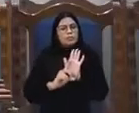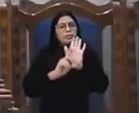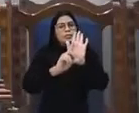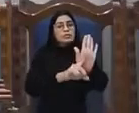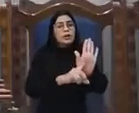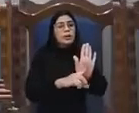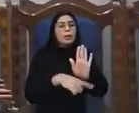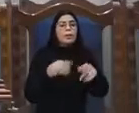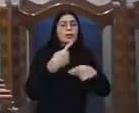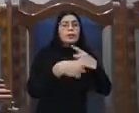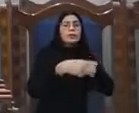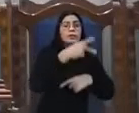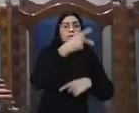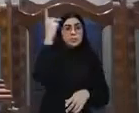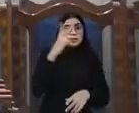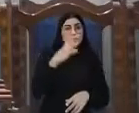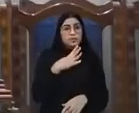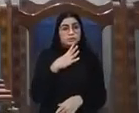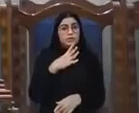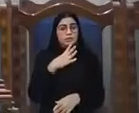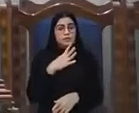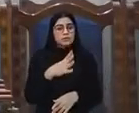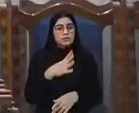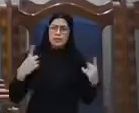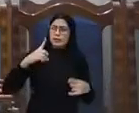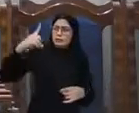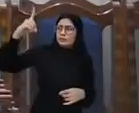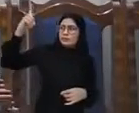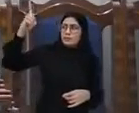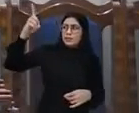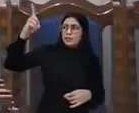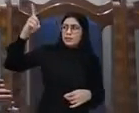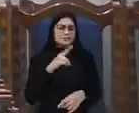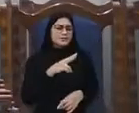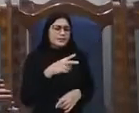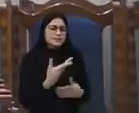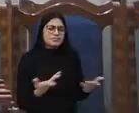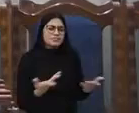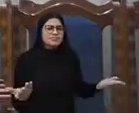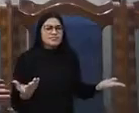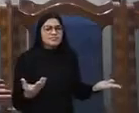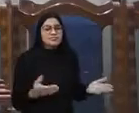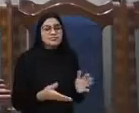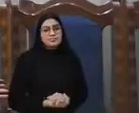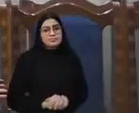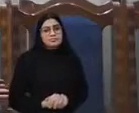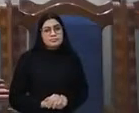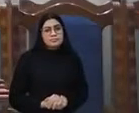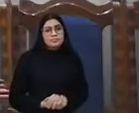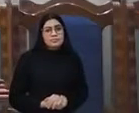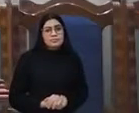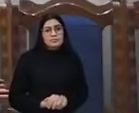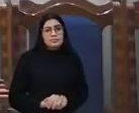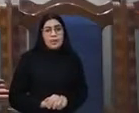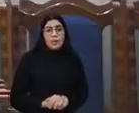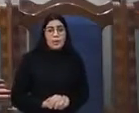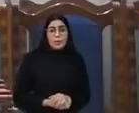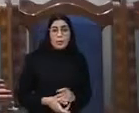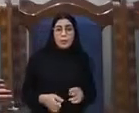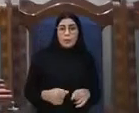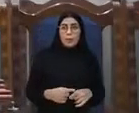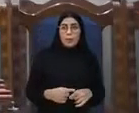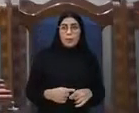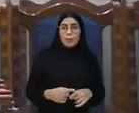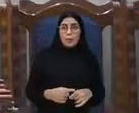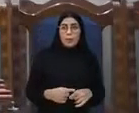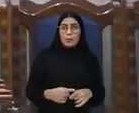próprio Deus, ele não leva em conta o tempo da ignorância. Mas ele anuncia uma